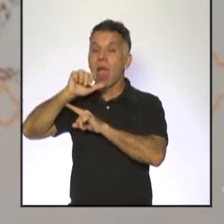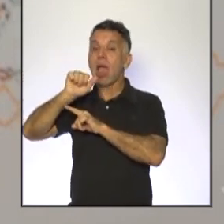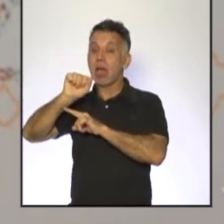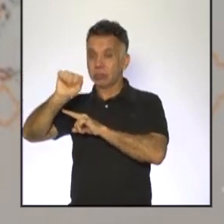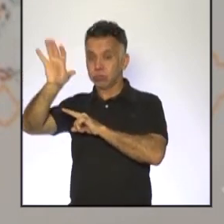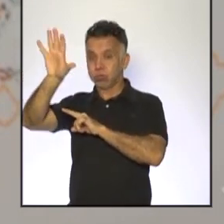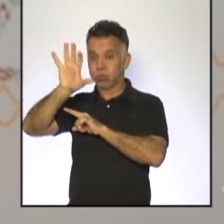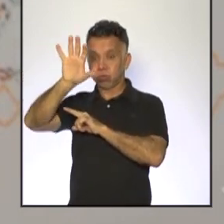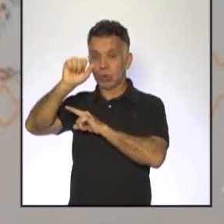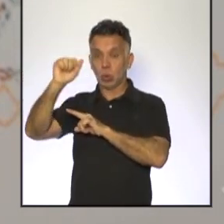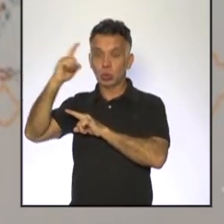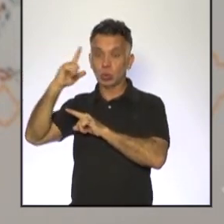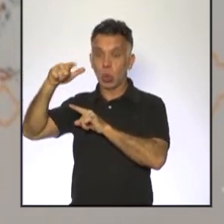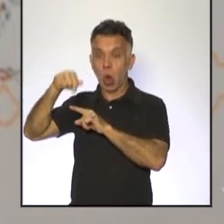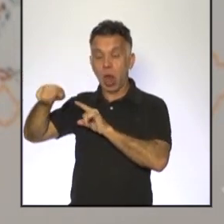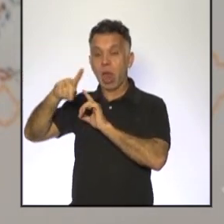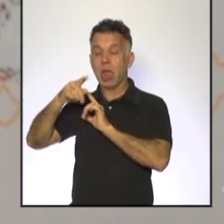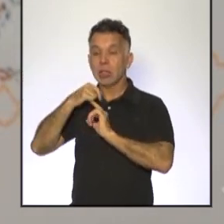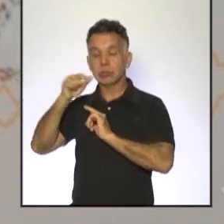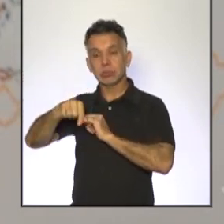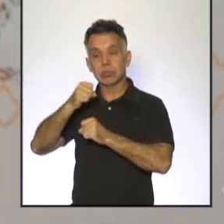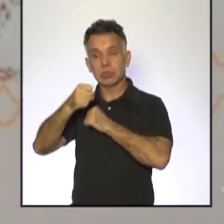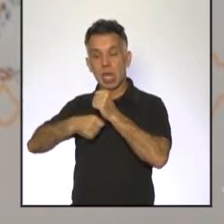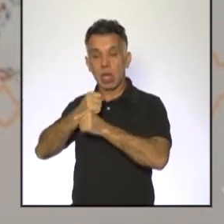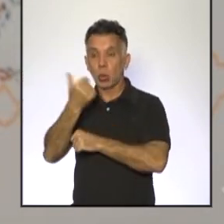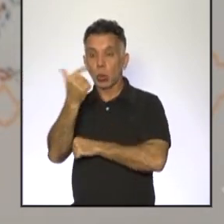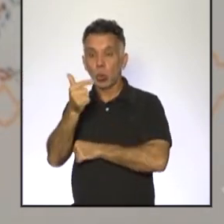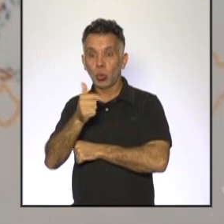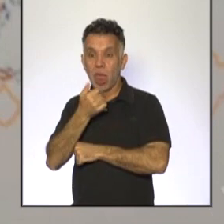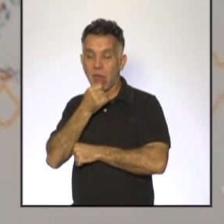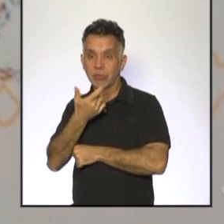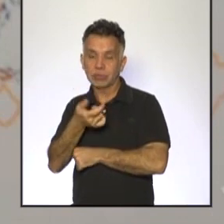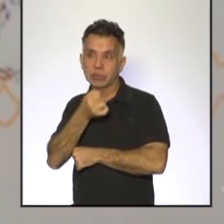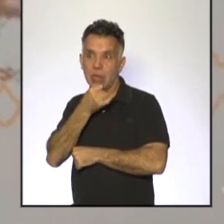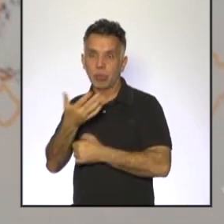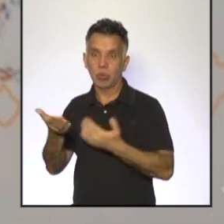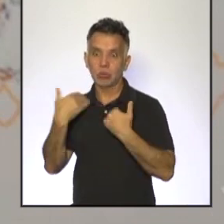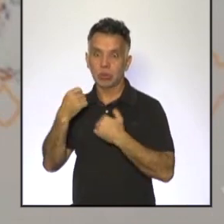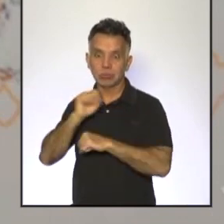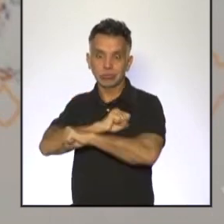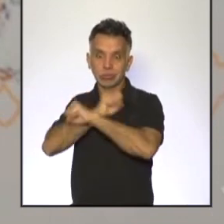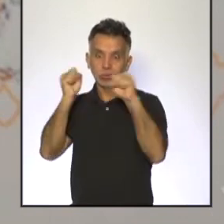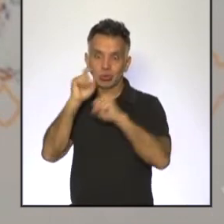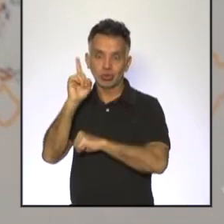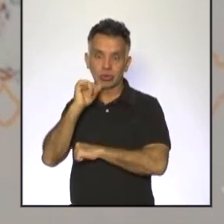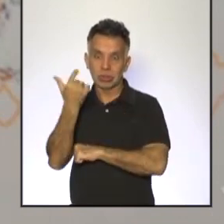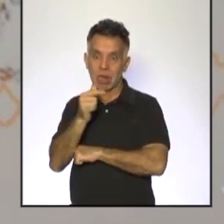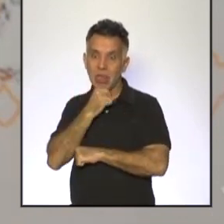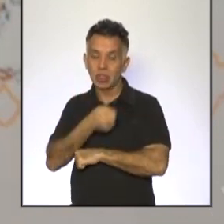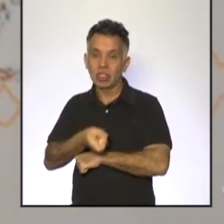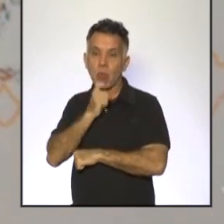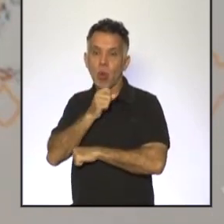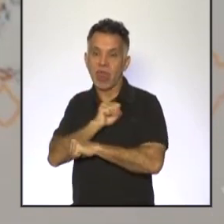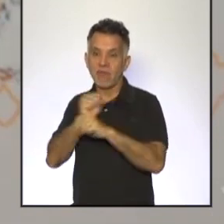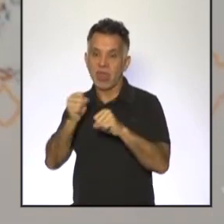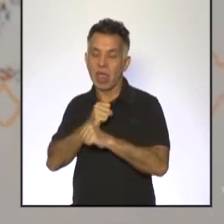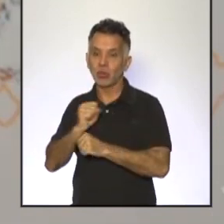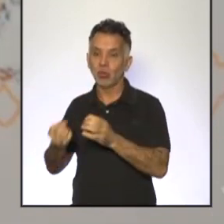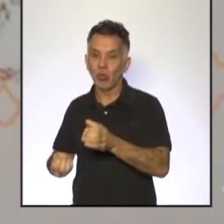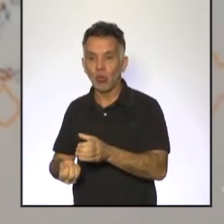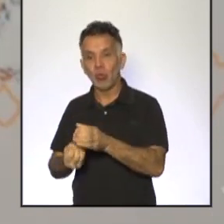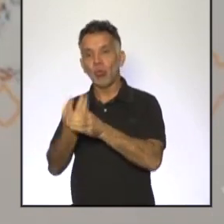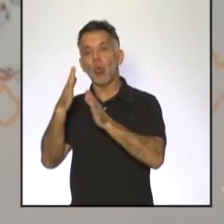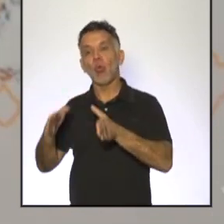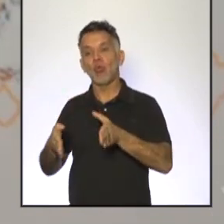com que aquele ano fosse um ano sem verão. Então você tem basicamente o chamado inverno vulcânico em função